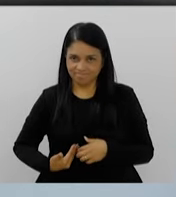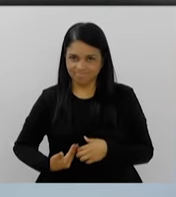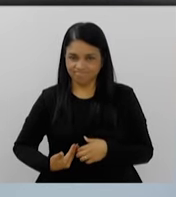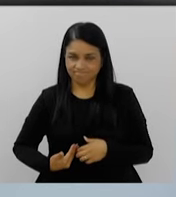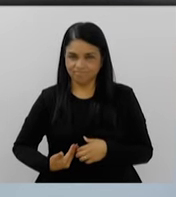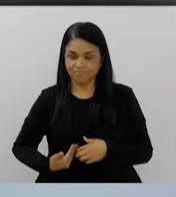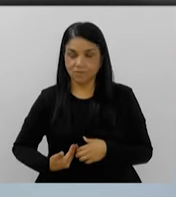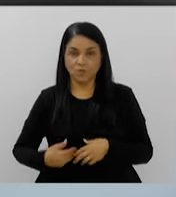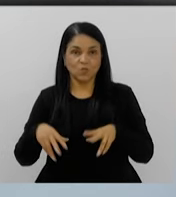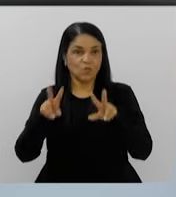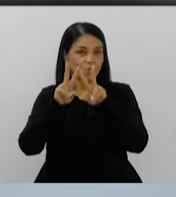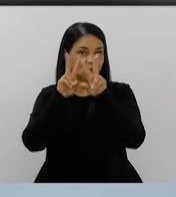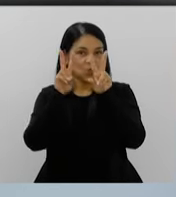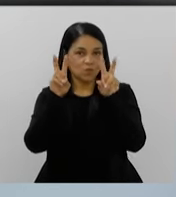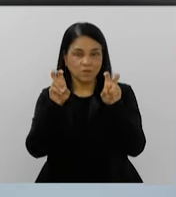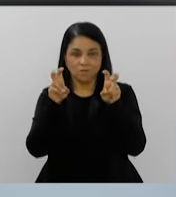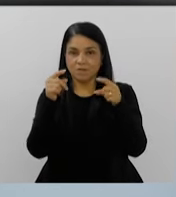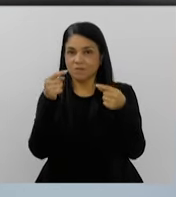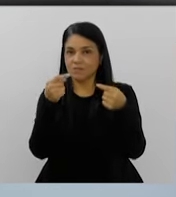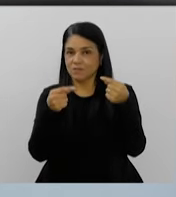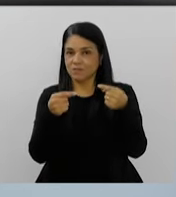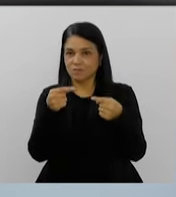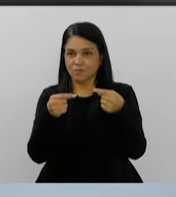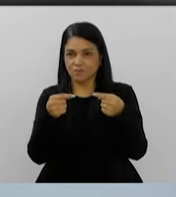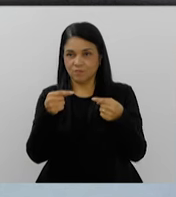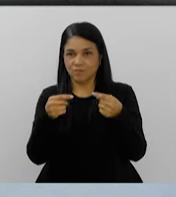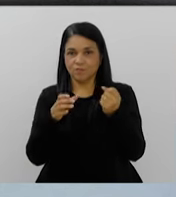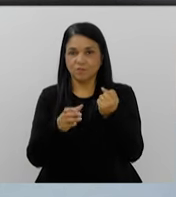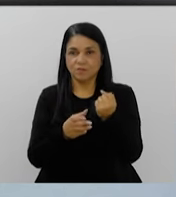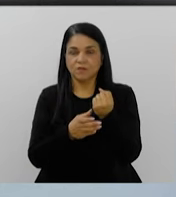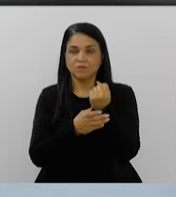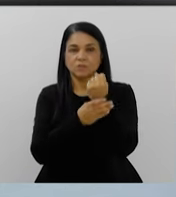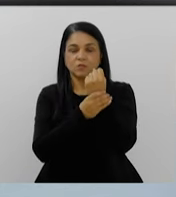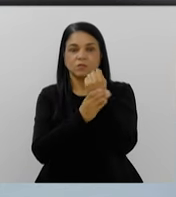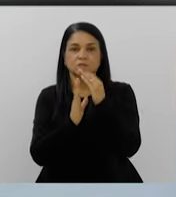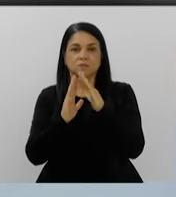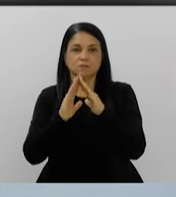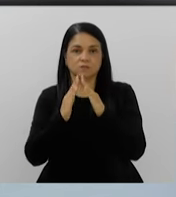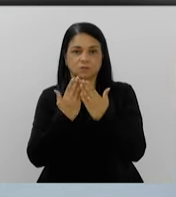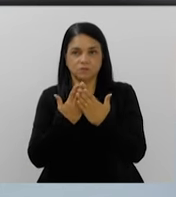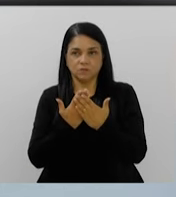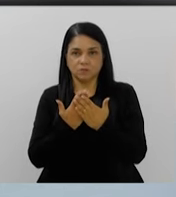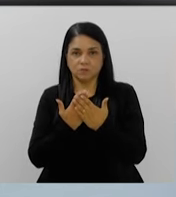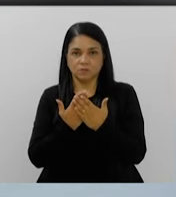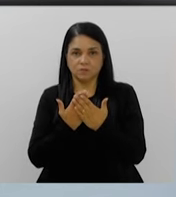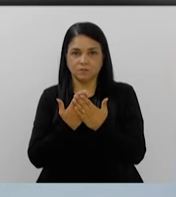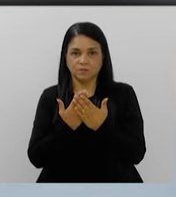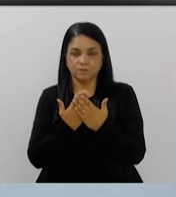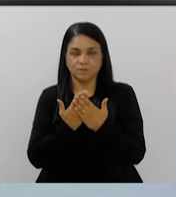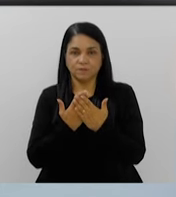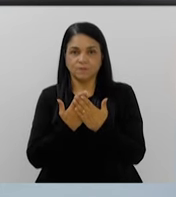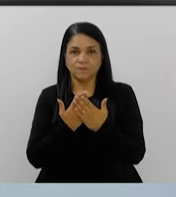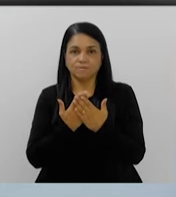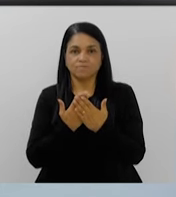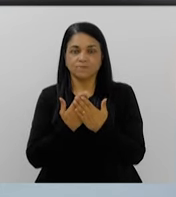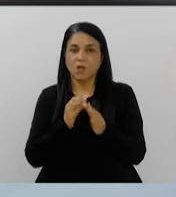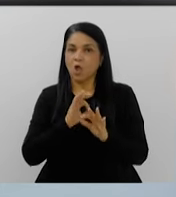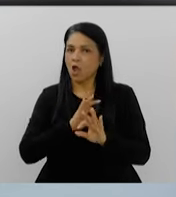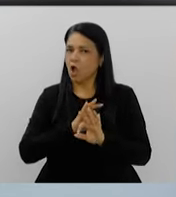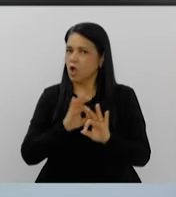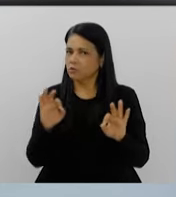o tema para discussão, segurança nas escolas, ele é